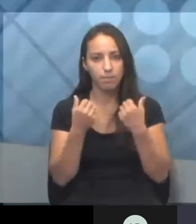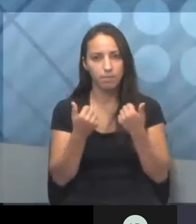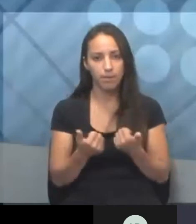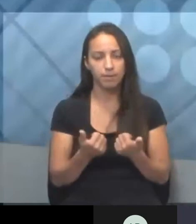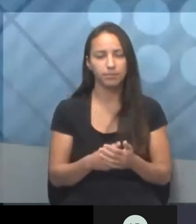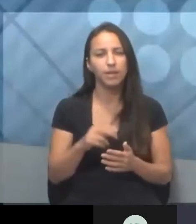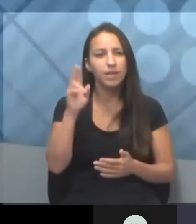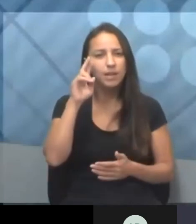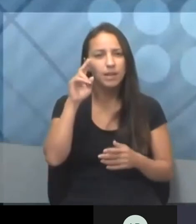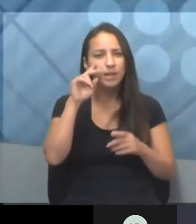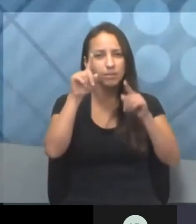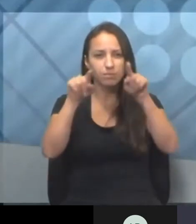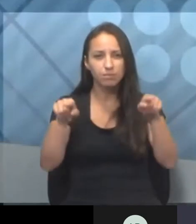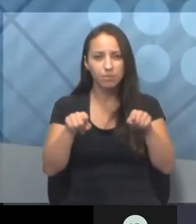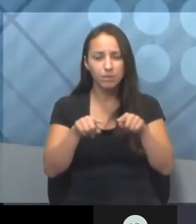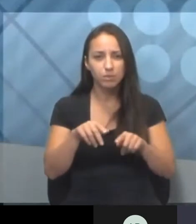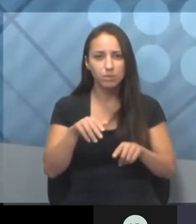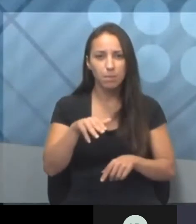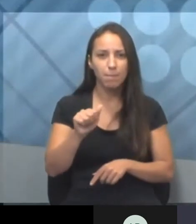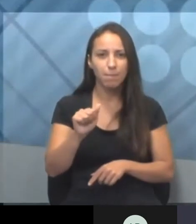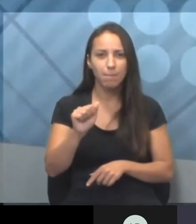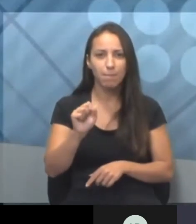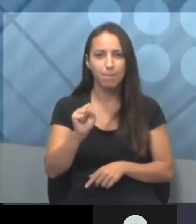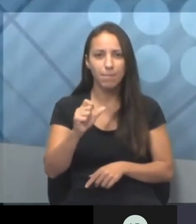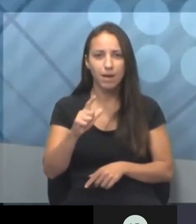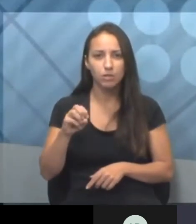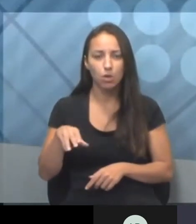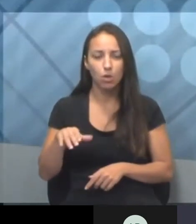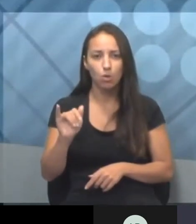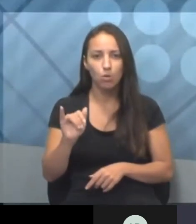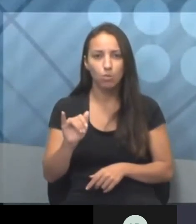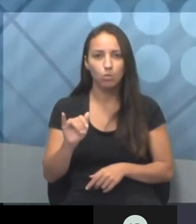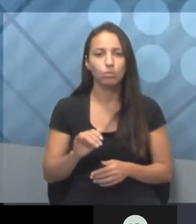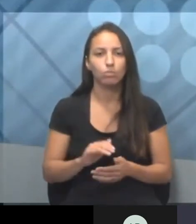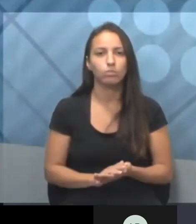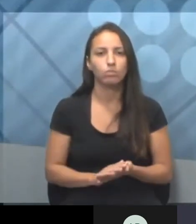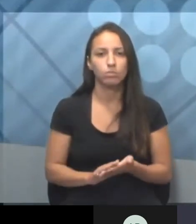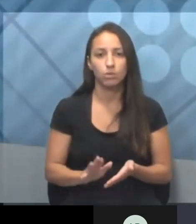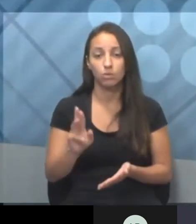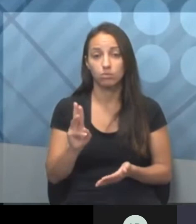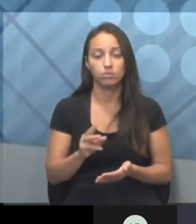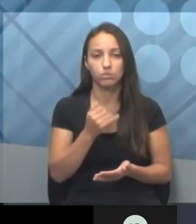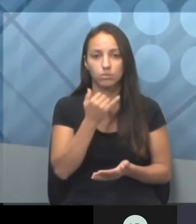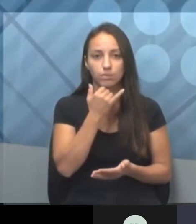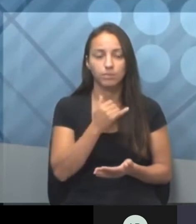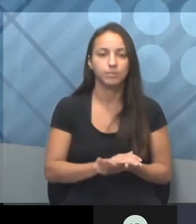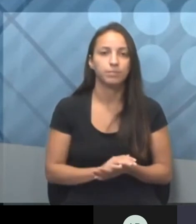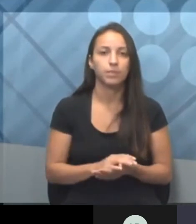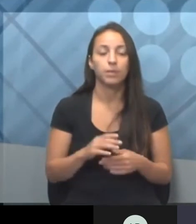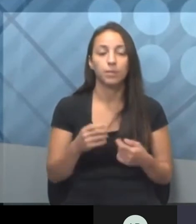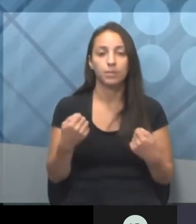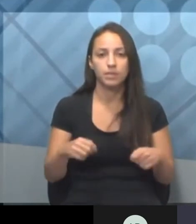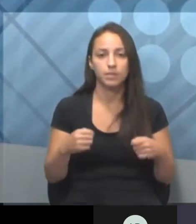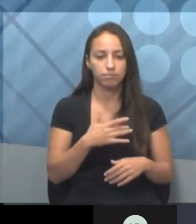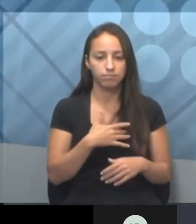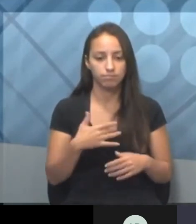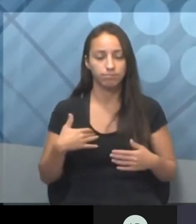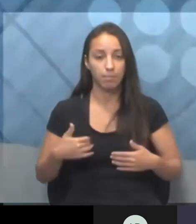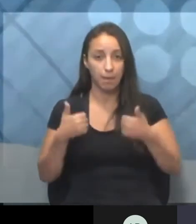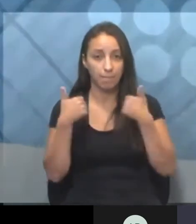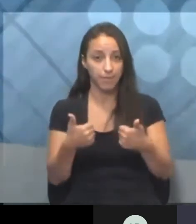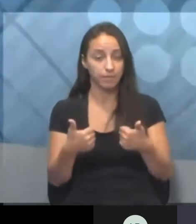da pirâmide de Maslow? Então, primeira necessidade humana, estar bem fisiologicamente. Portanto,